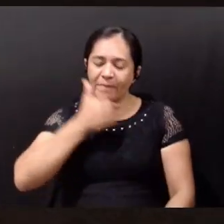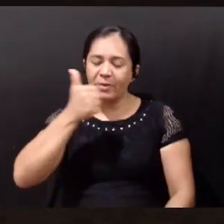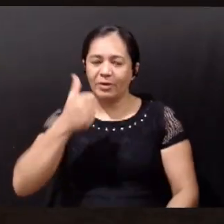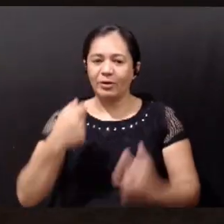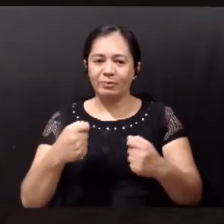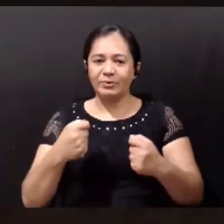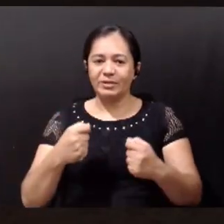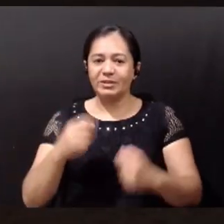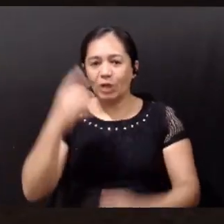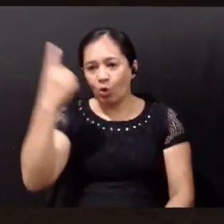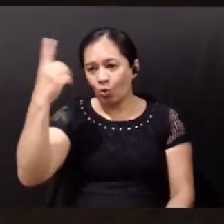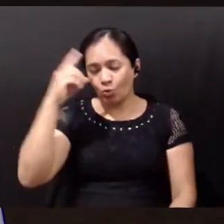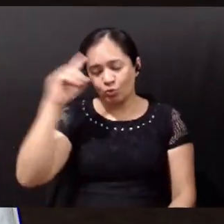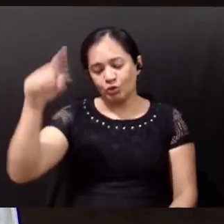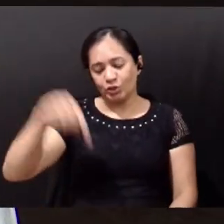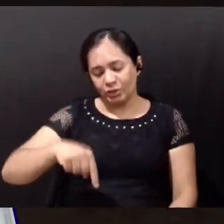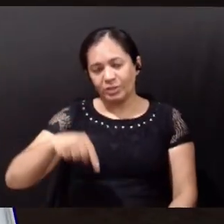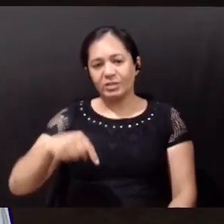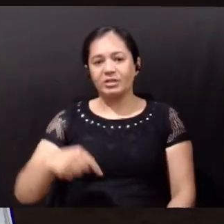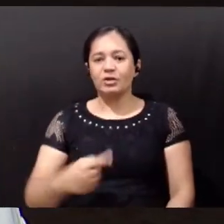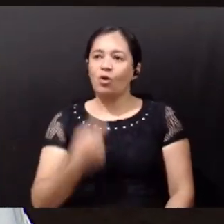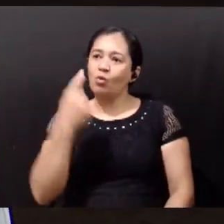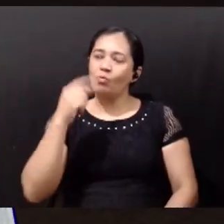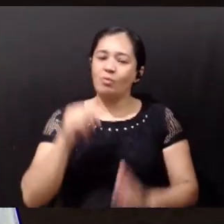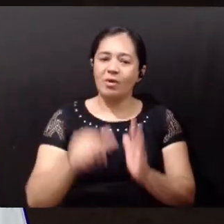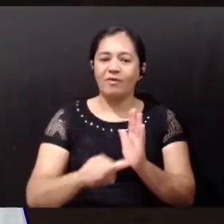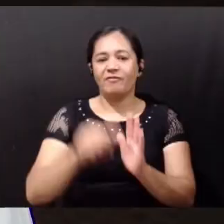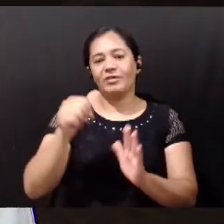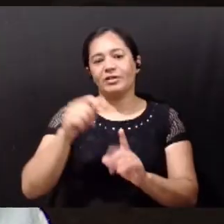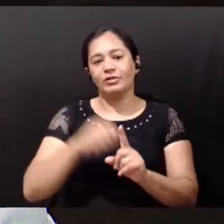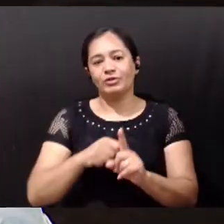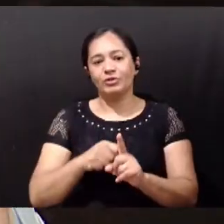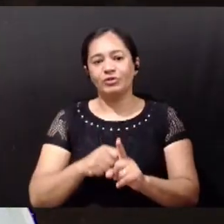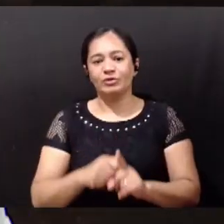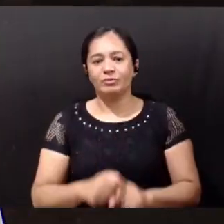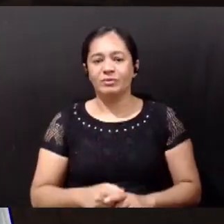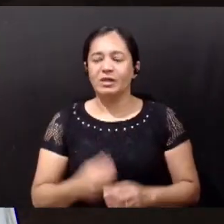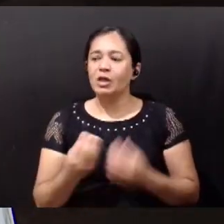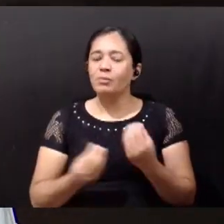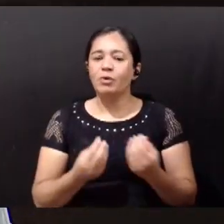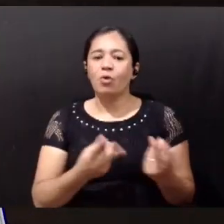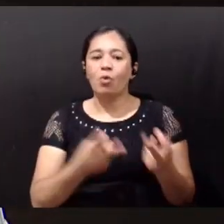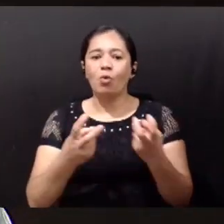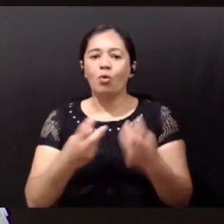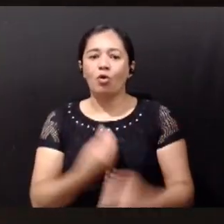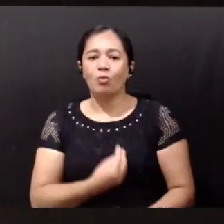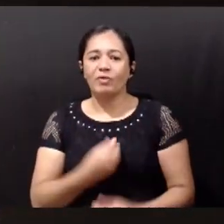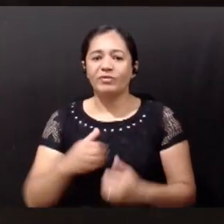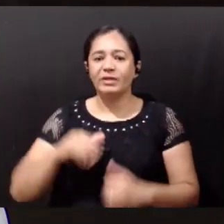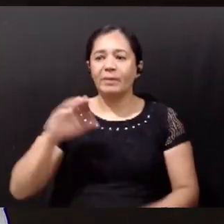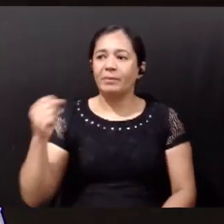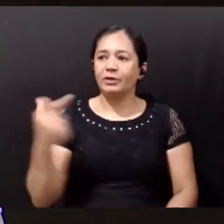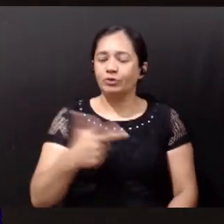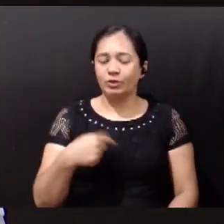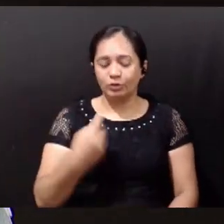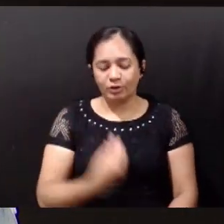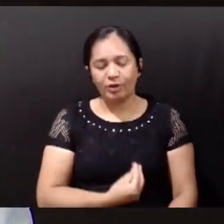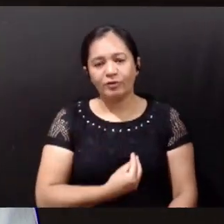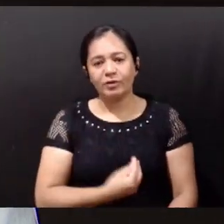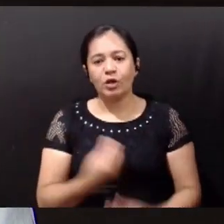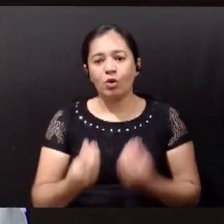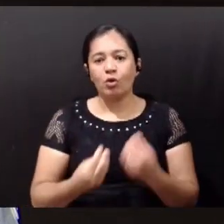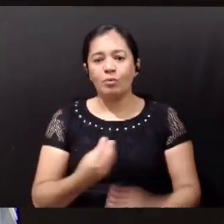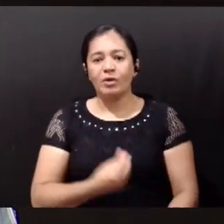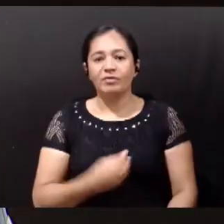uma noite aqui, vir uma vez por mês aqui só da vida e ver como a vida vai além do que a gente vive, como a vida vai além dos nossos olhos,